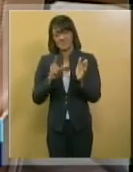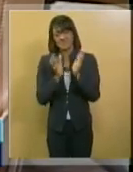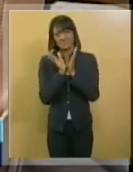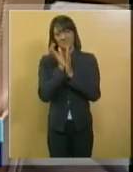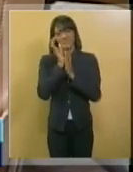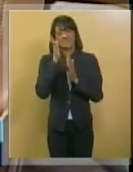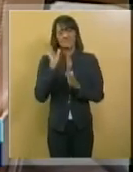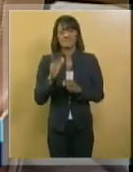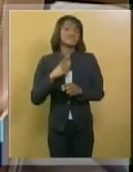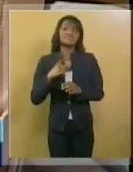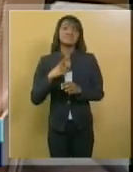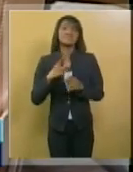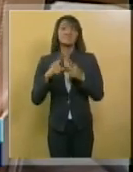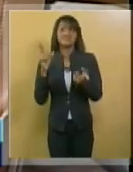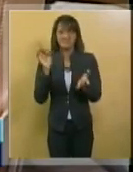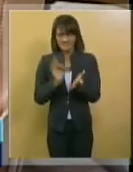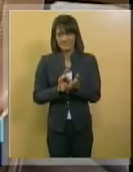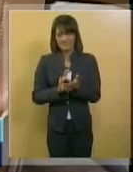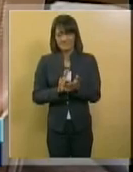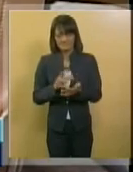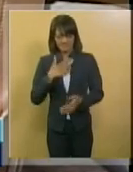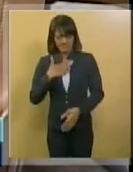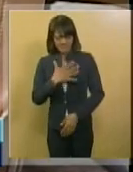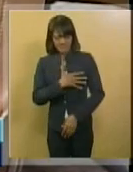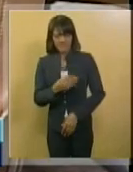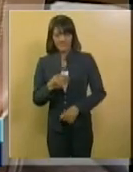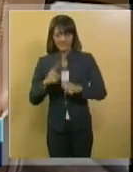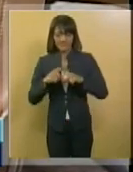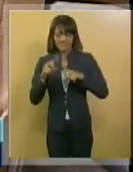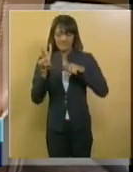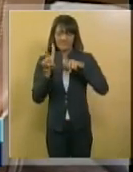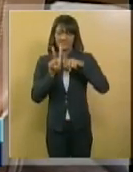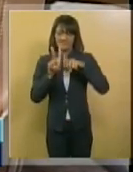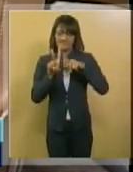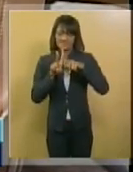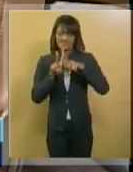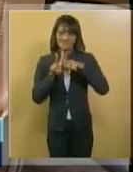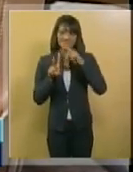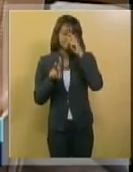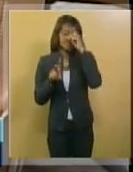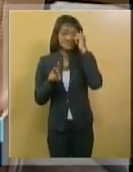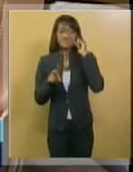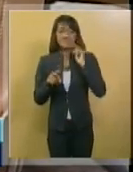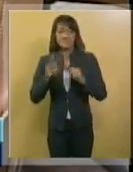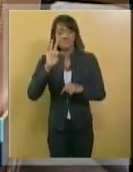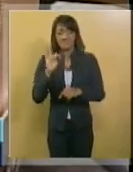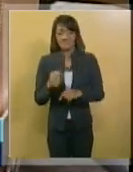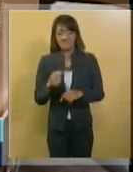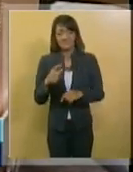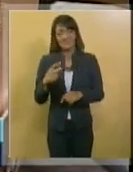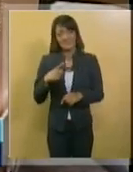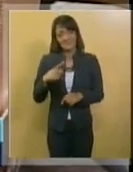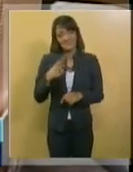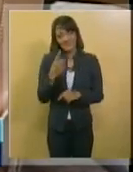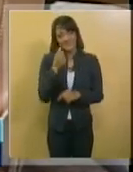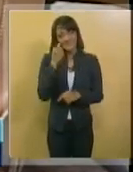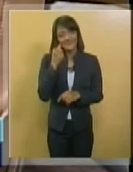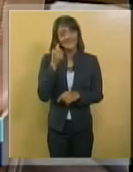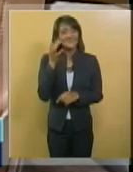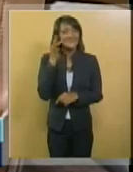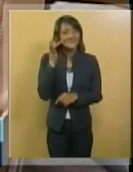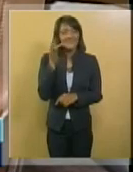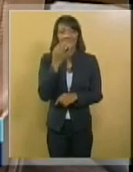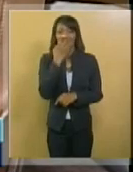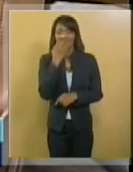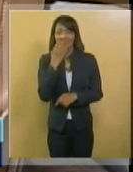do setor, porque eu acho que realmente eu tenho um filho que é veterinário, e todos, né, inclusive tenho um cadelinho em casa mesmo, e gosto demais